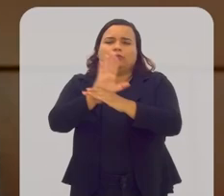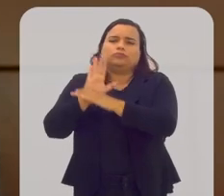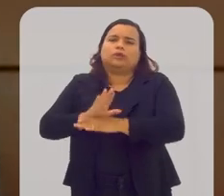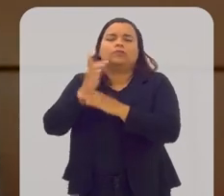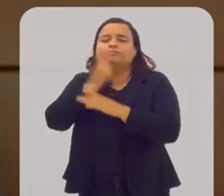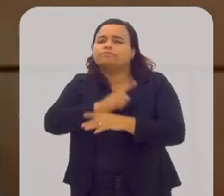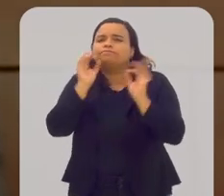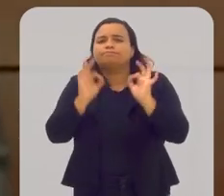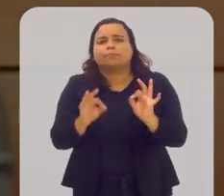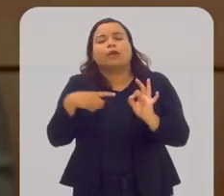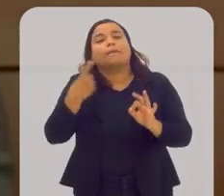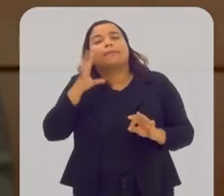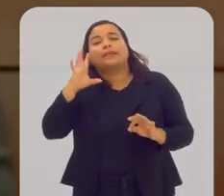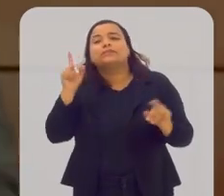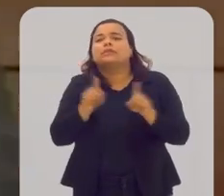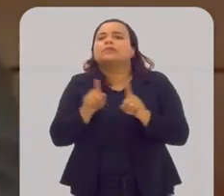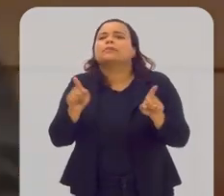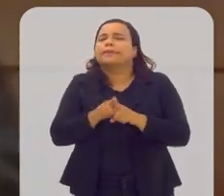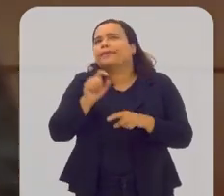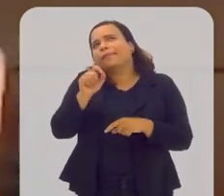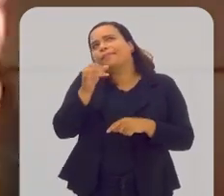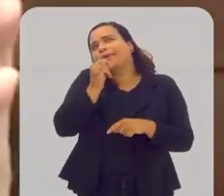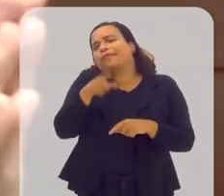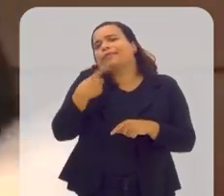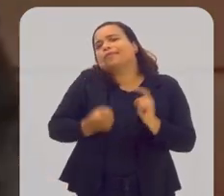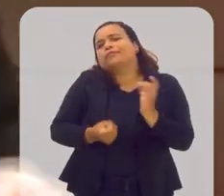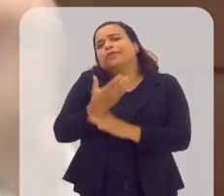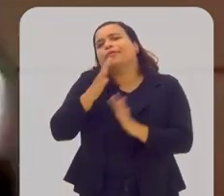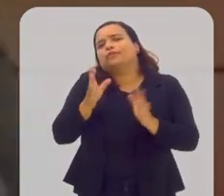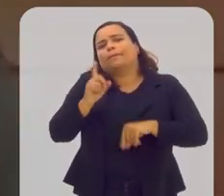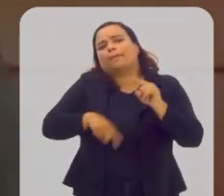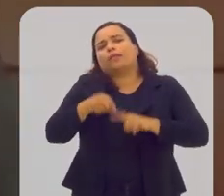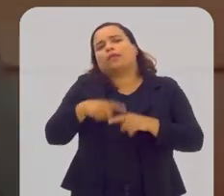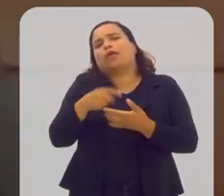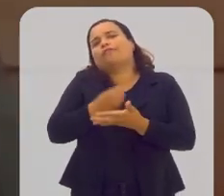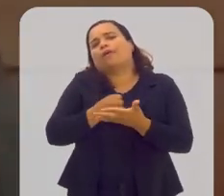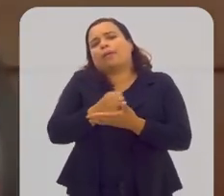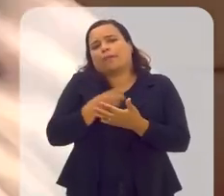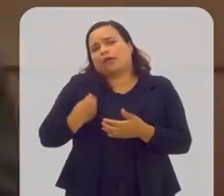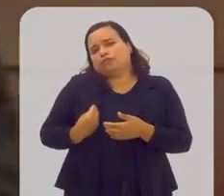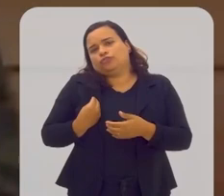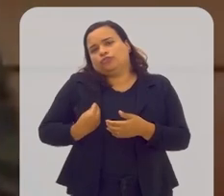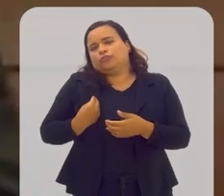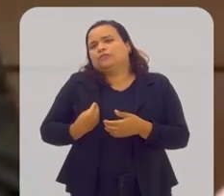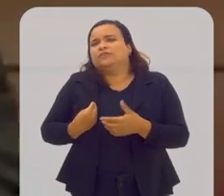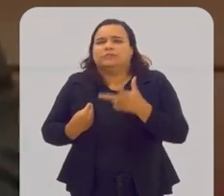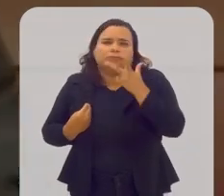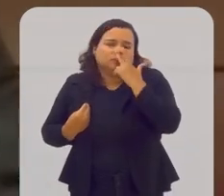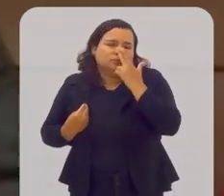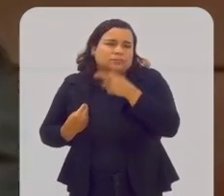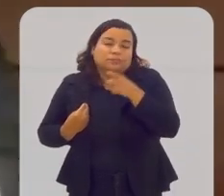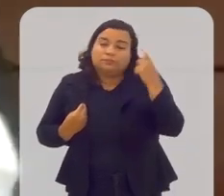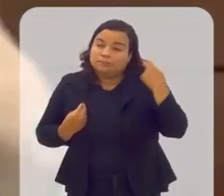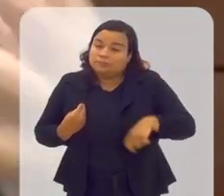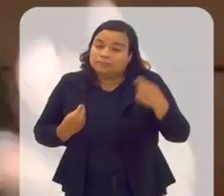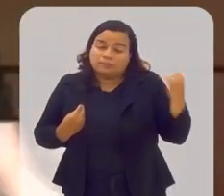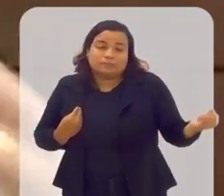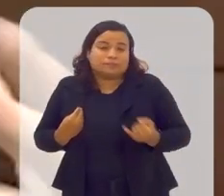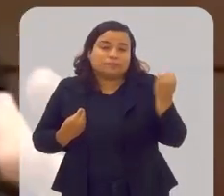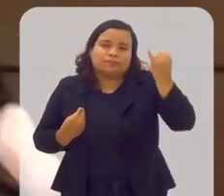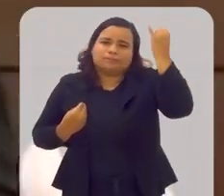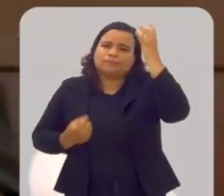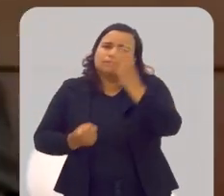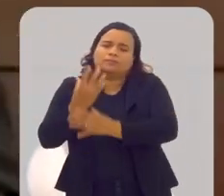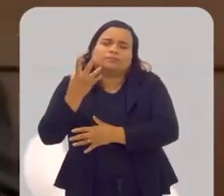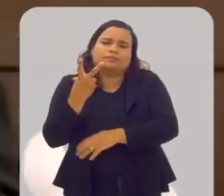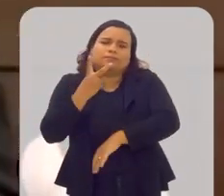desenvolvimento do estado. Pensar que a gente, por exemplo, já produziu o insumo farmacêutico ativo, que foi tão